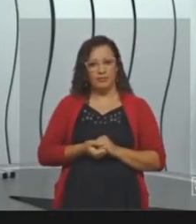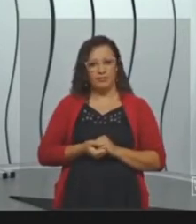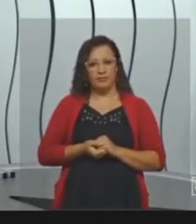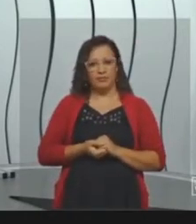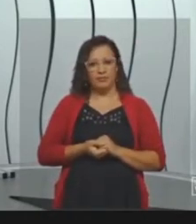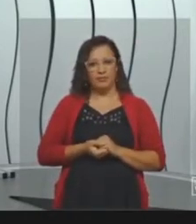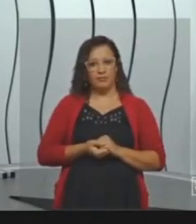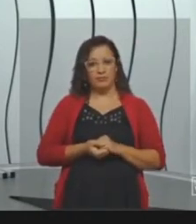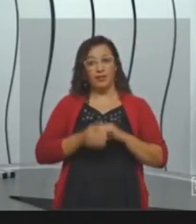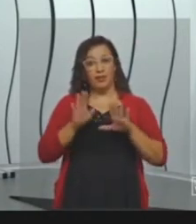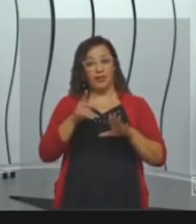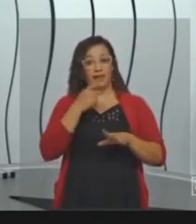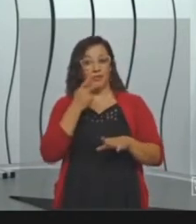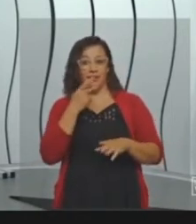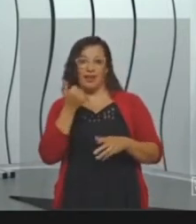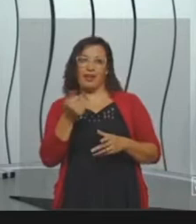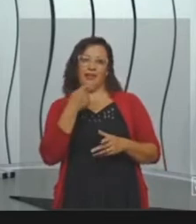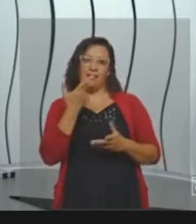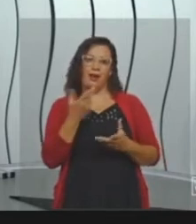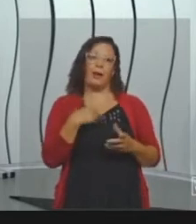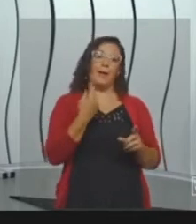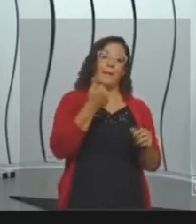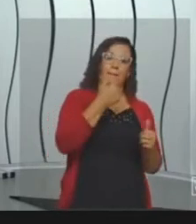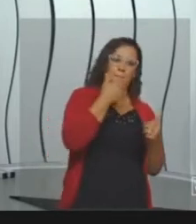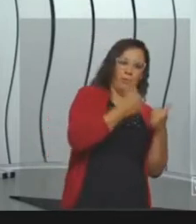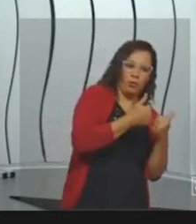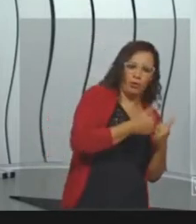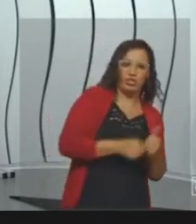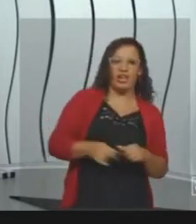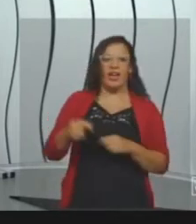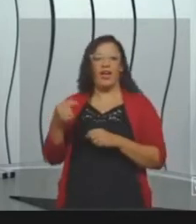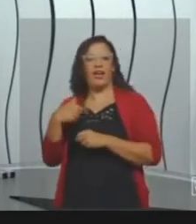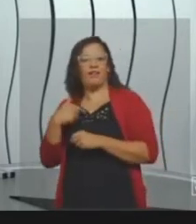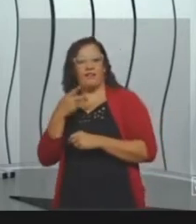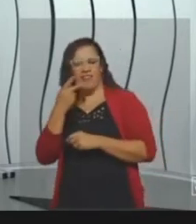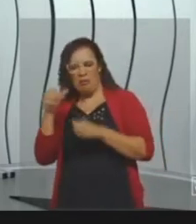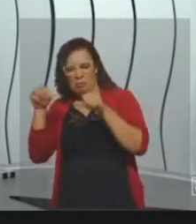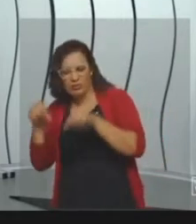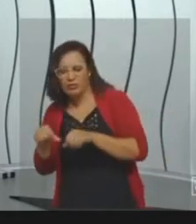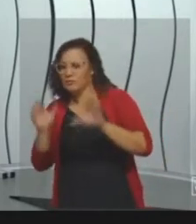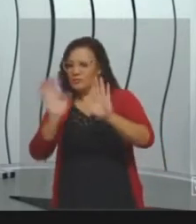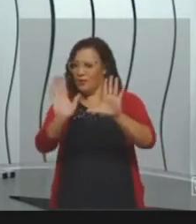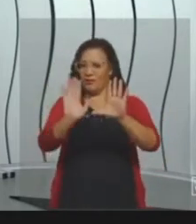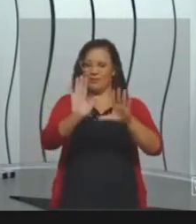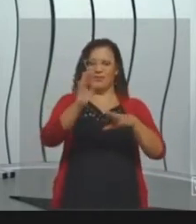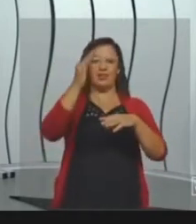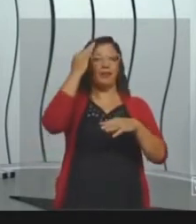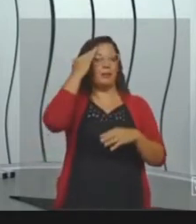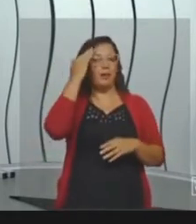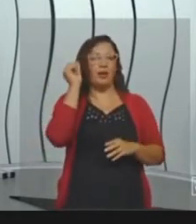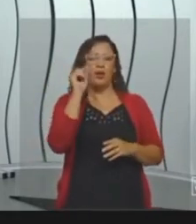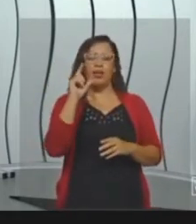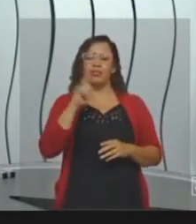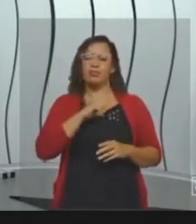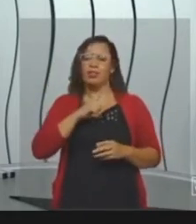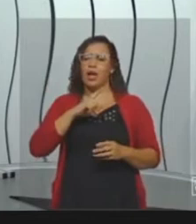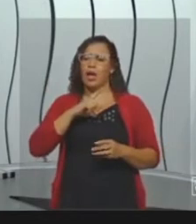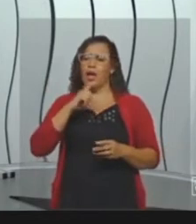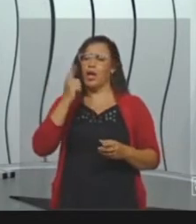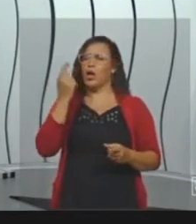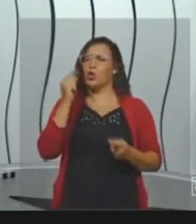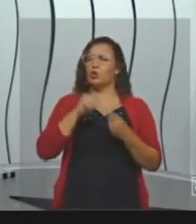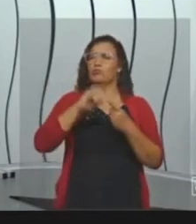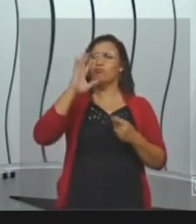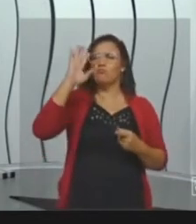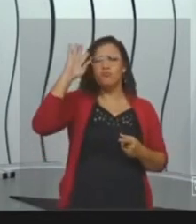Agora, eu vou ficar aqui falando ponto positivo e ponto negativo só? Não. A questão é nós pensarmos aqui, existe algum tipo de solução